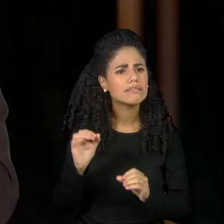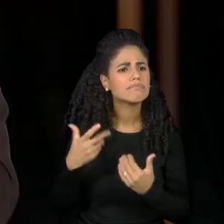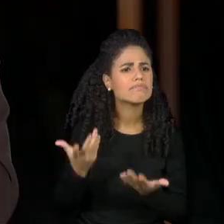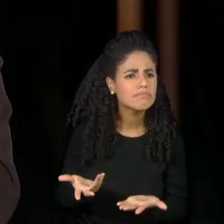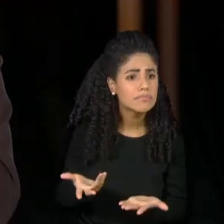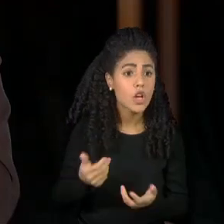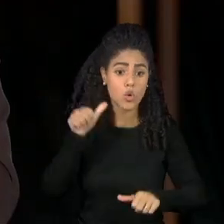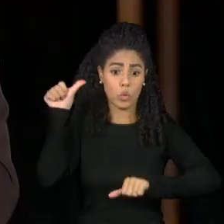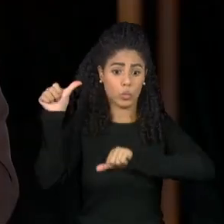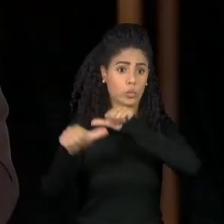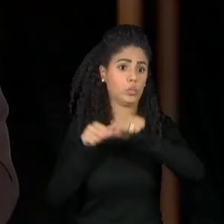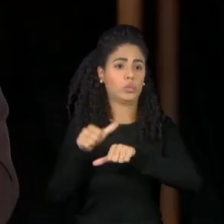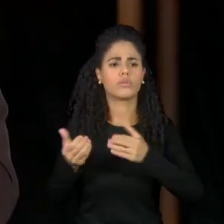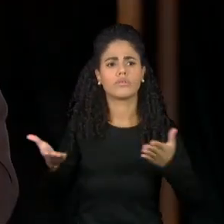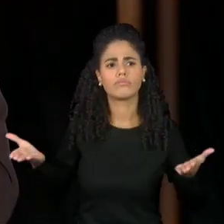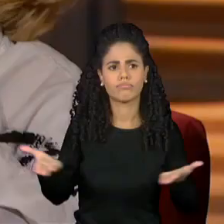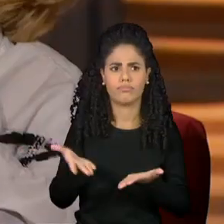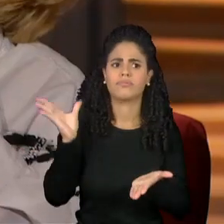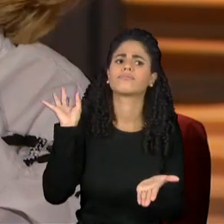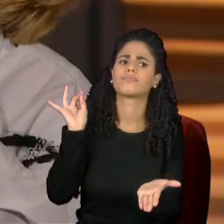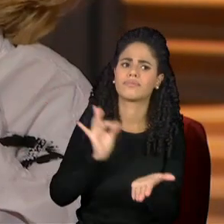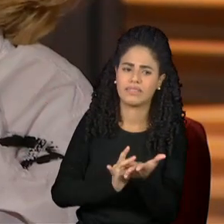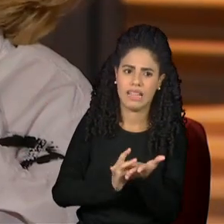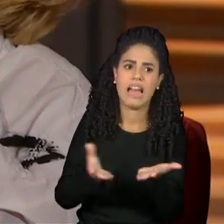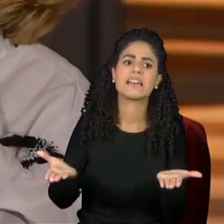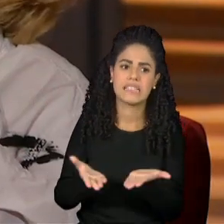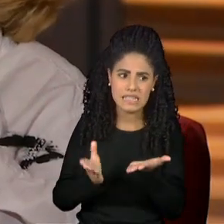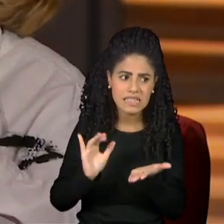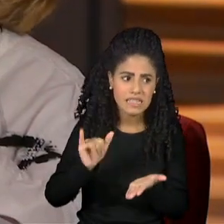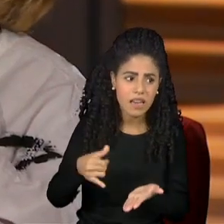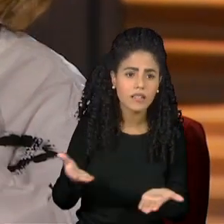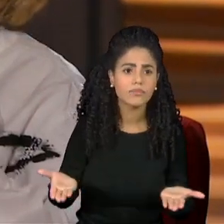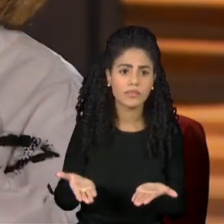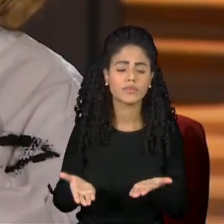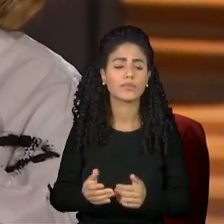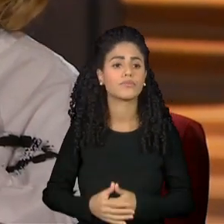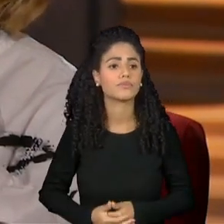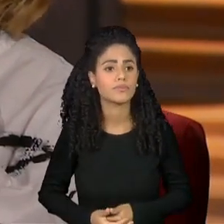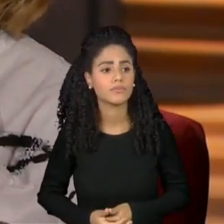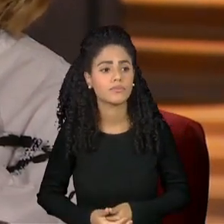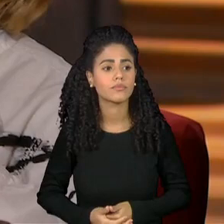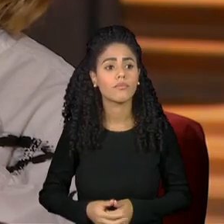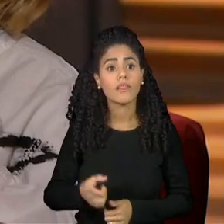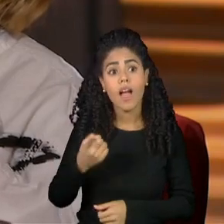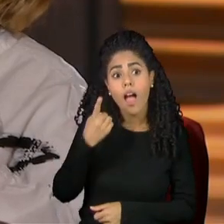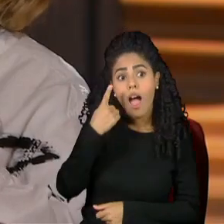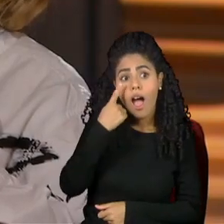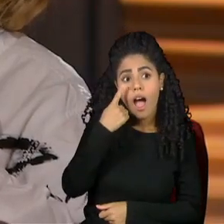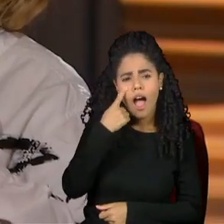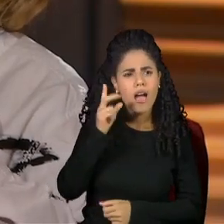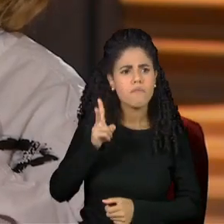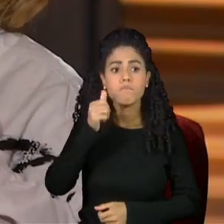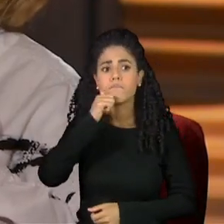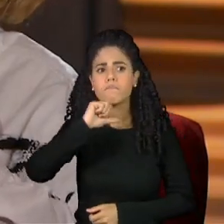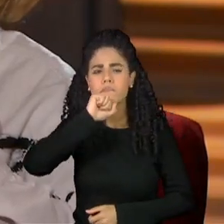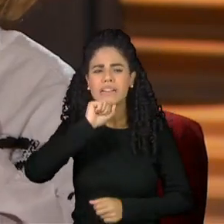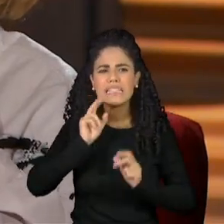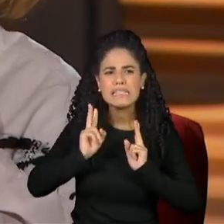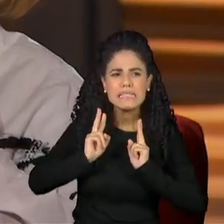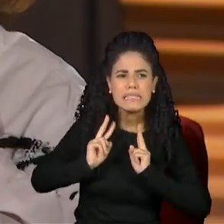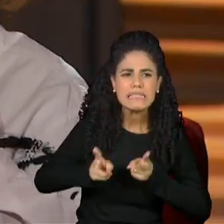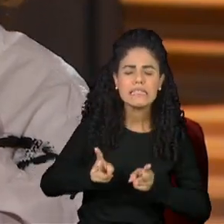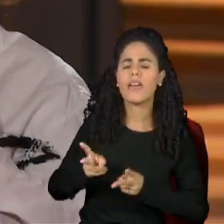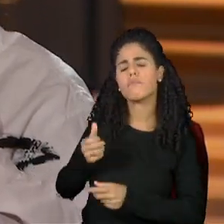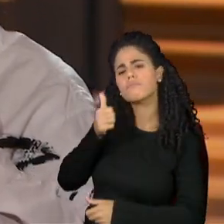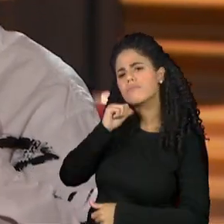muito na realidade que a gente vive na tem que que é isso minha mãe a gente sempre uma coisa que eu vou falar comigo que era